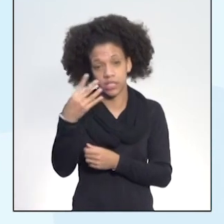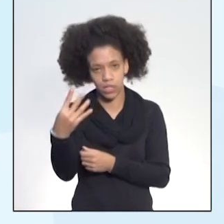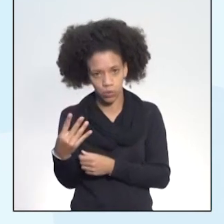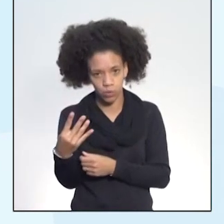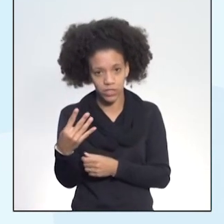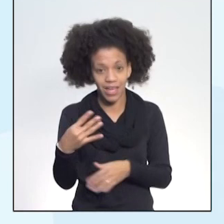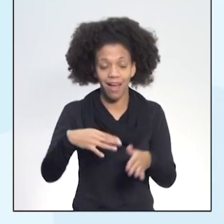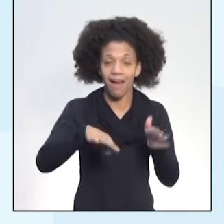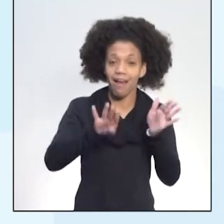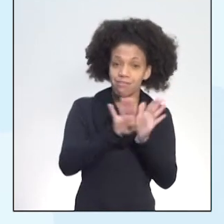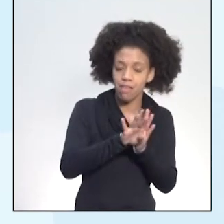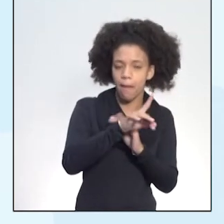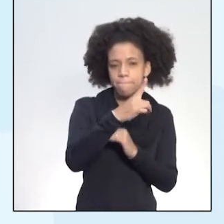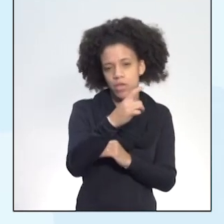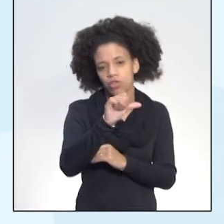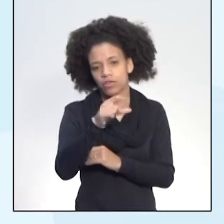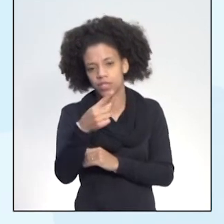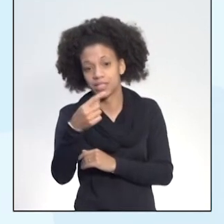a